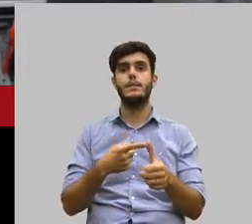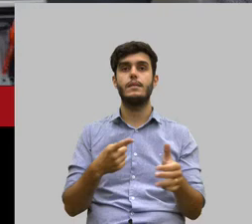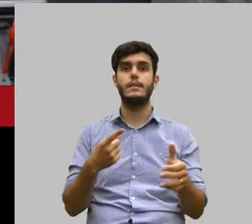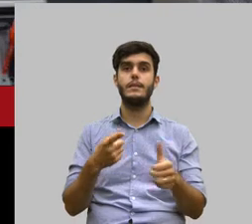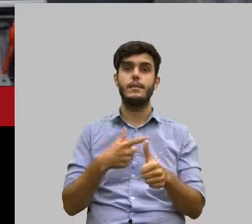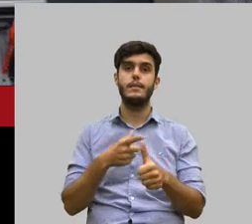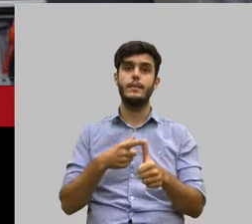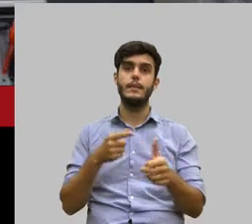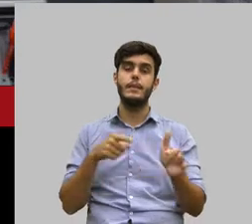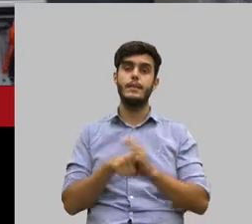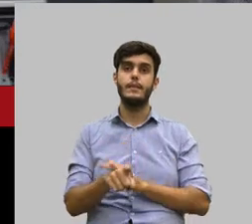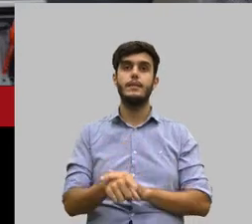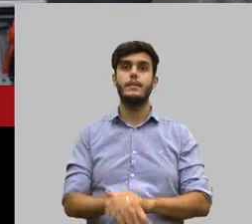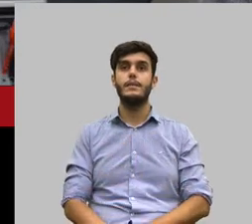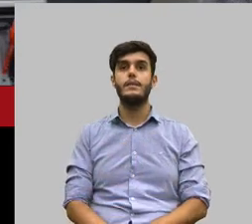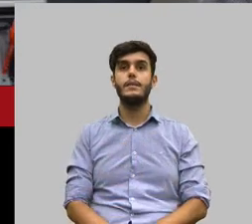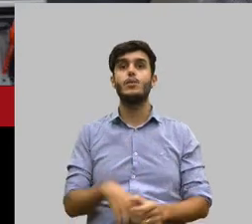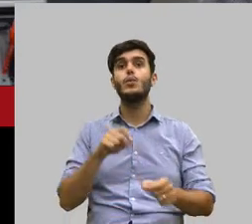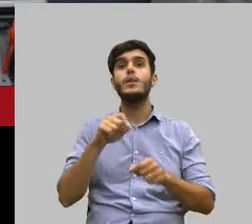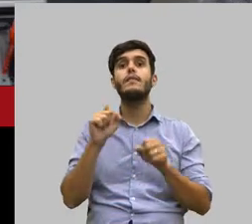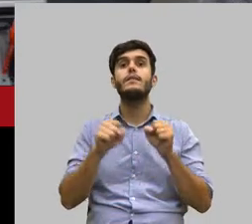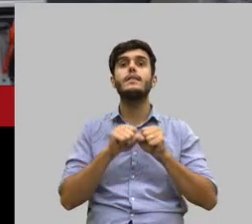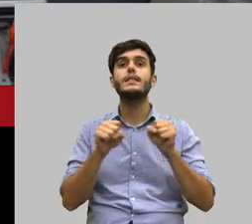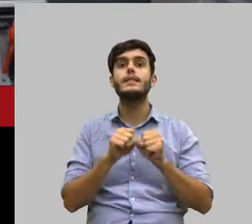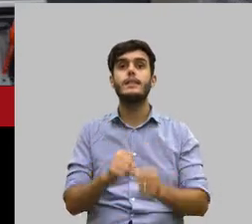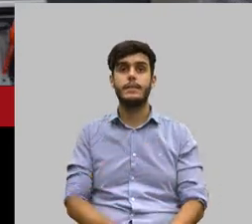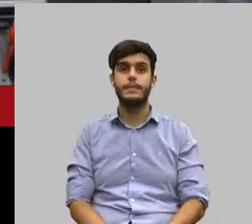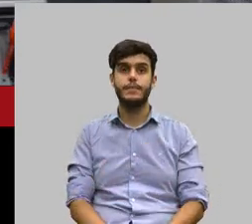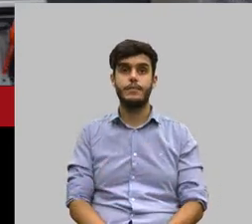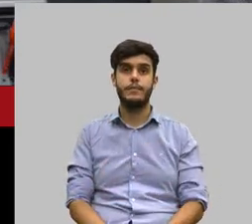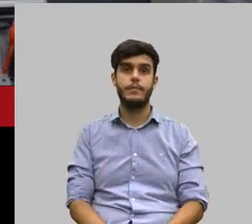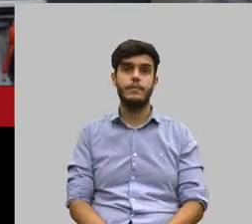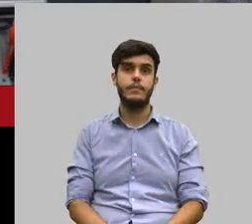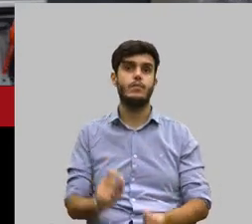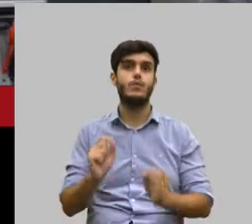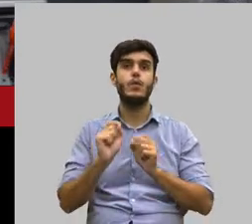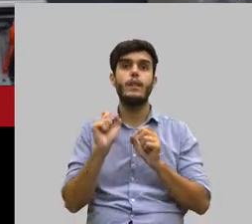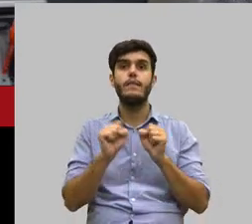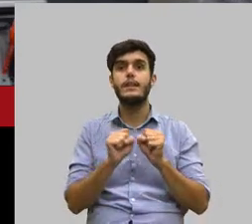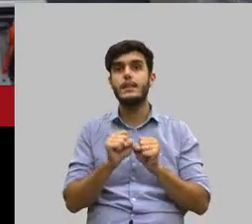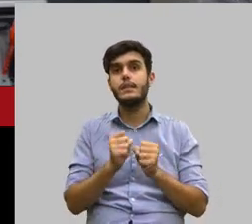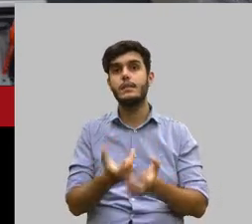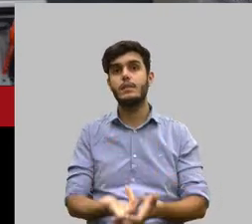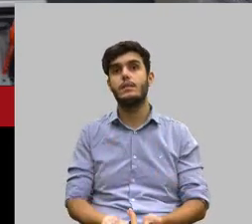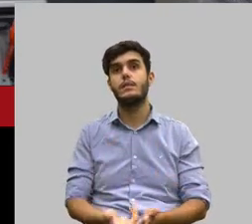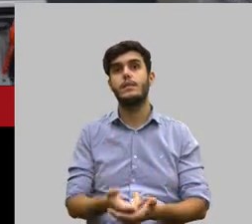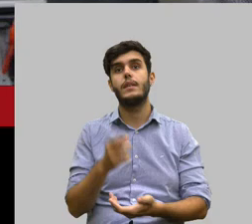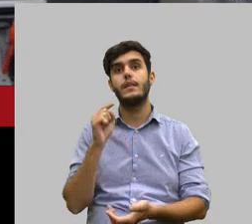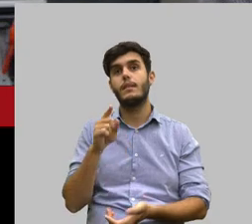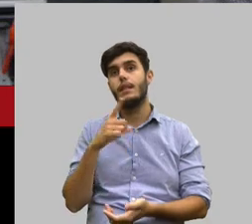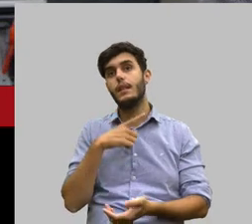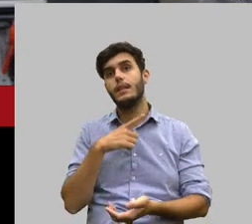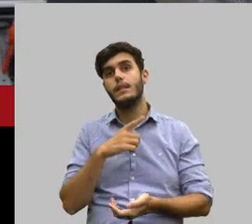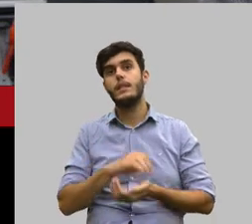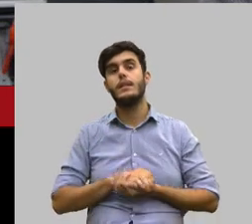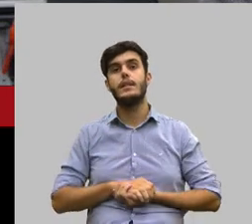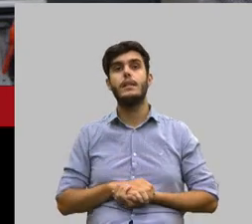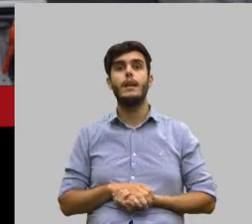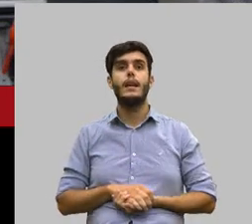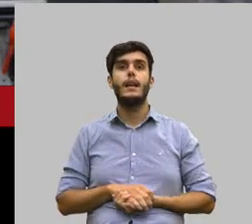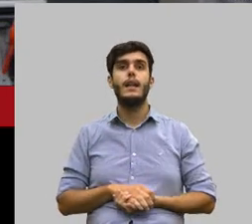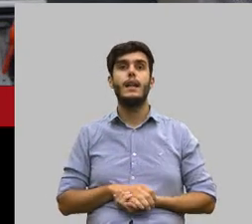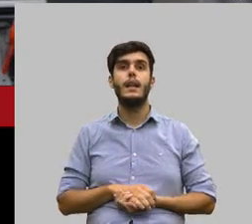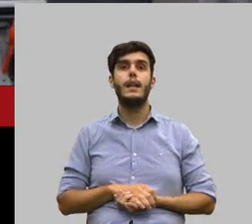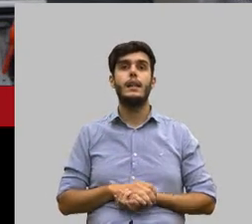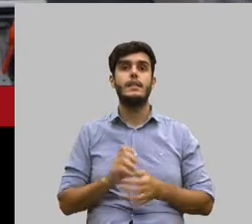é o que faremos o que faremos Então você tem eh uma estrutura